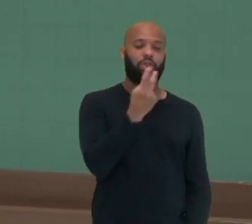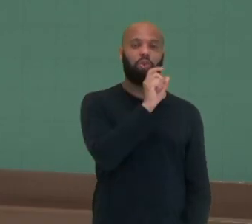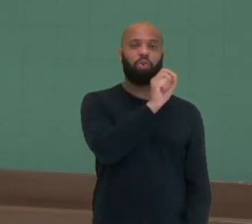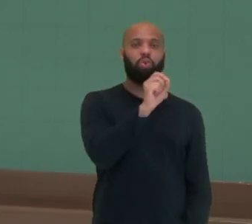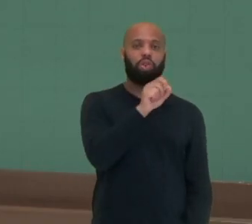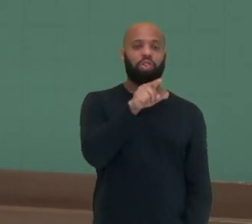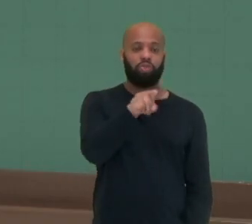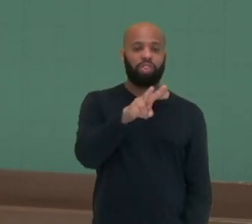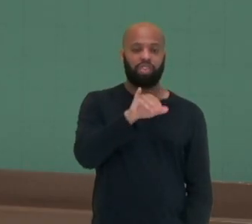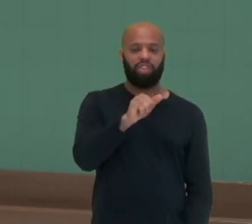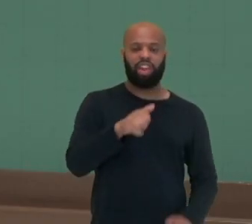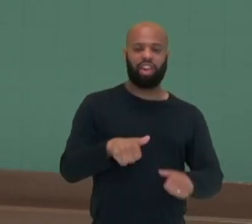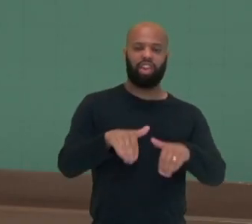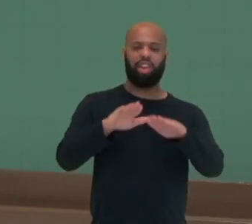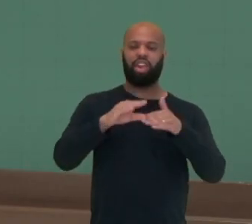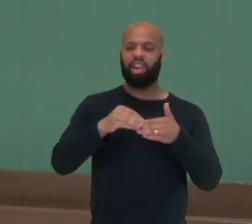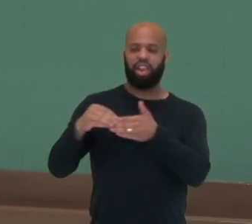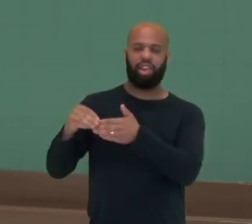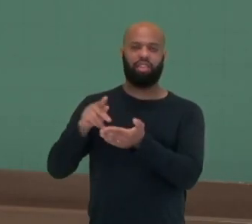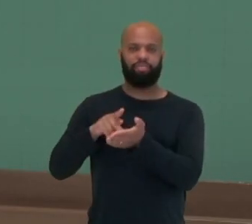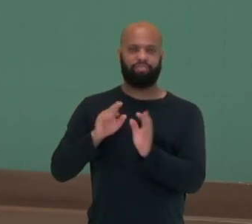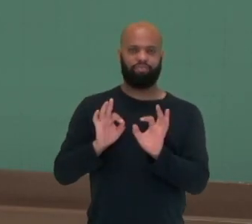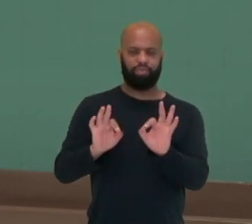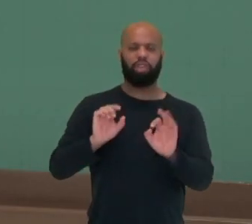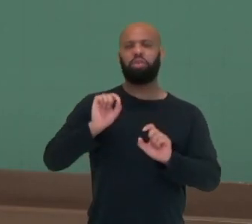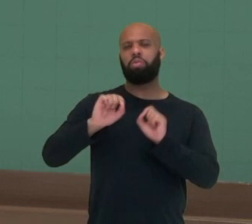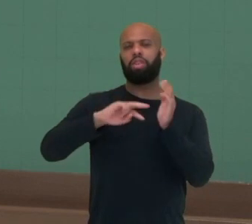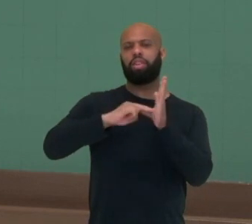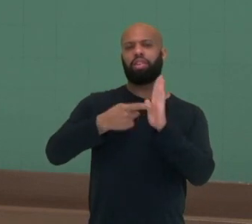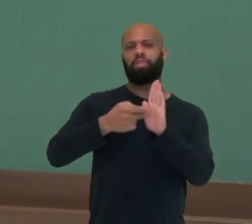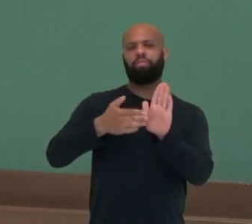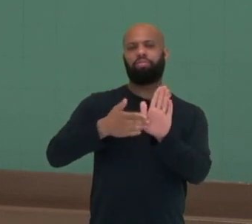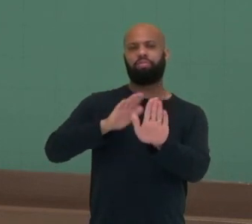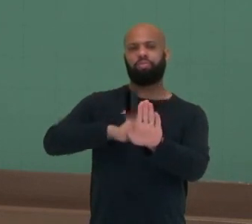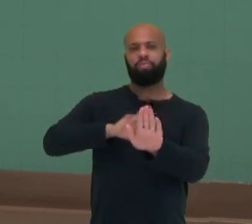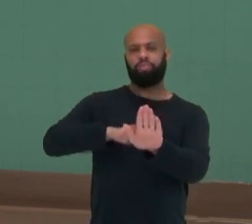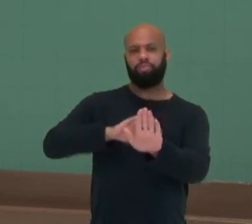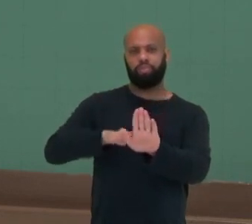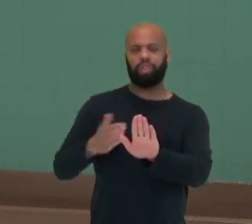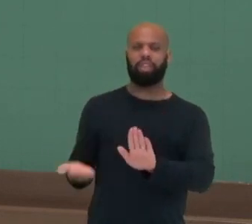é o que você leva. O que ele quer dizer com essa